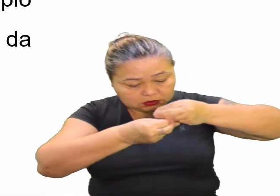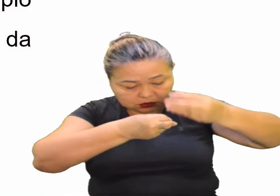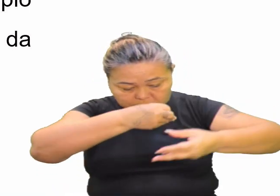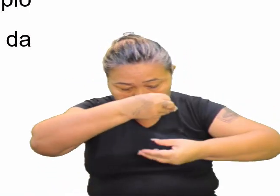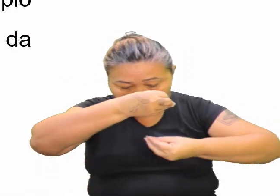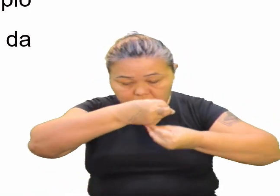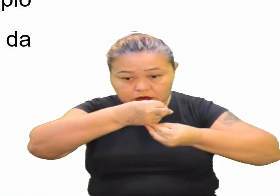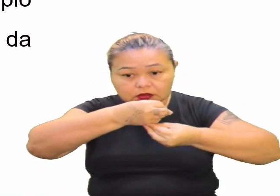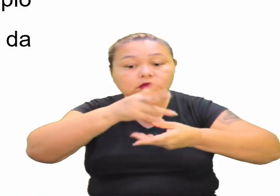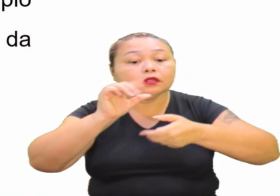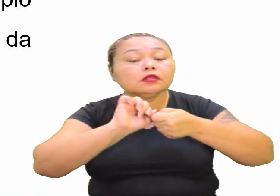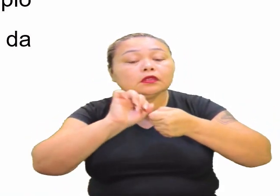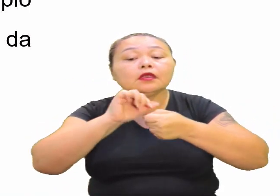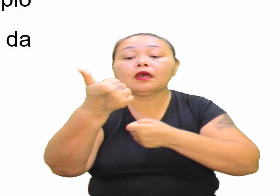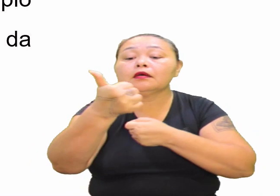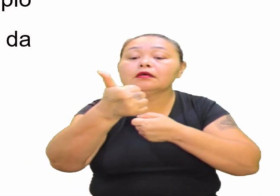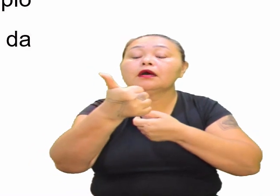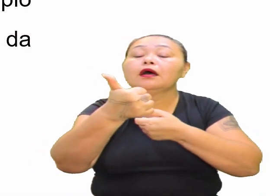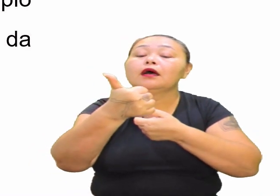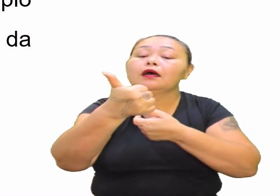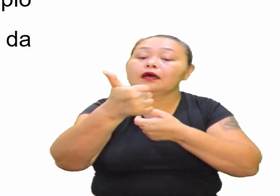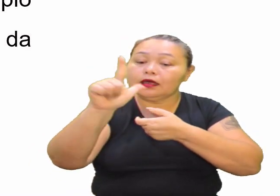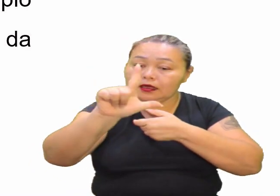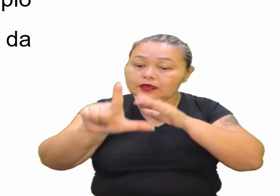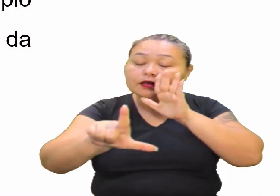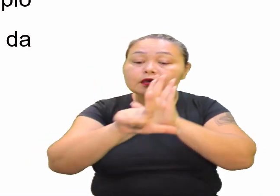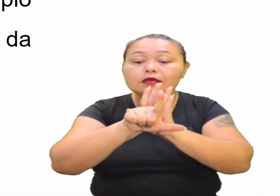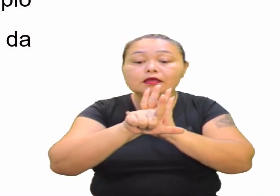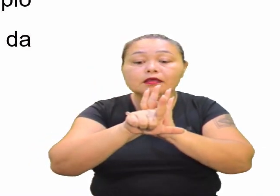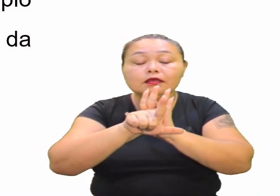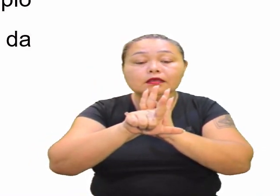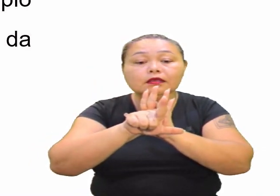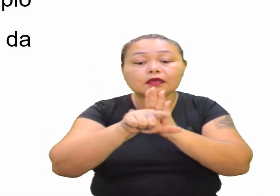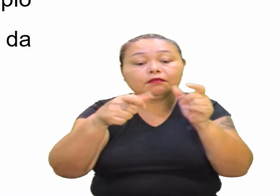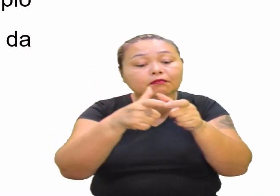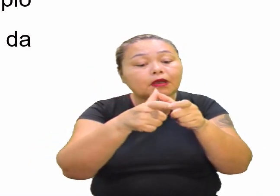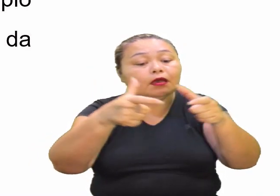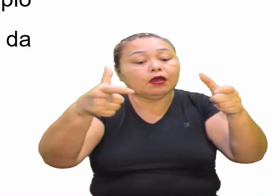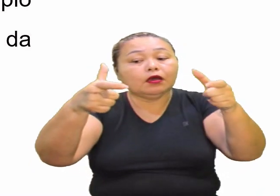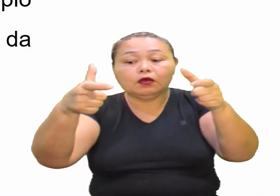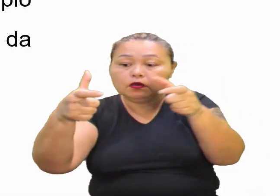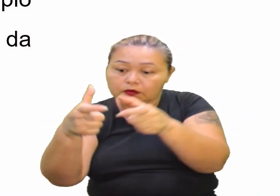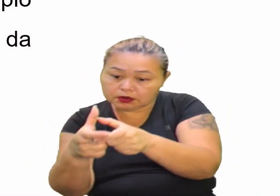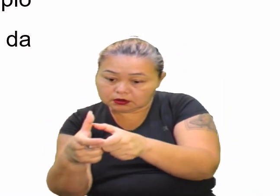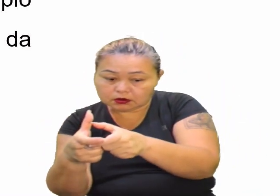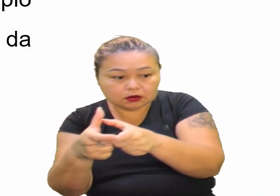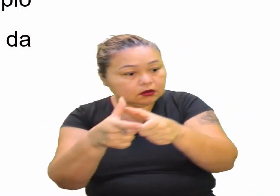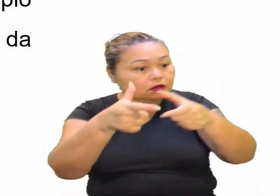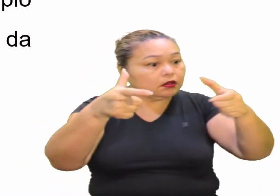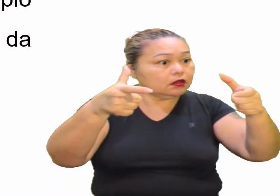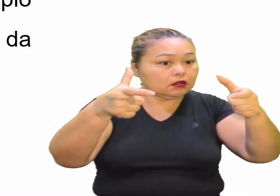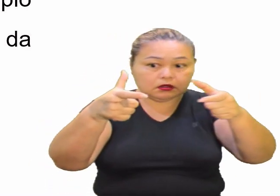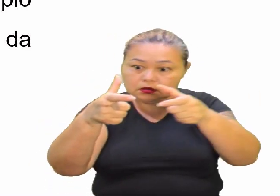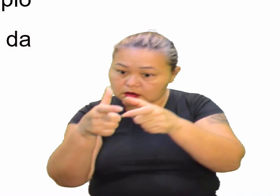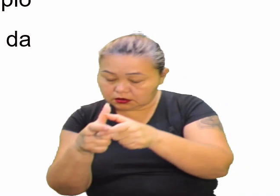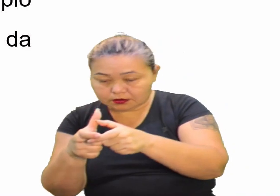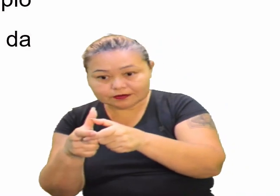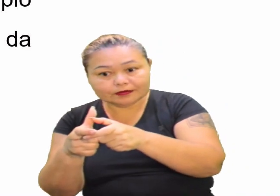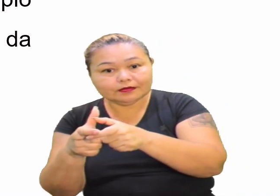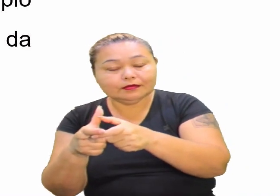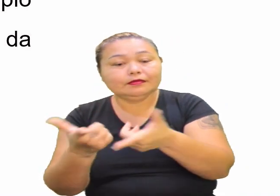a primeira lei retrata de quem se expressa em maior ou menor proporção.